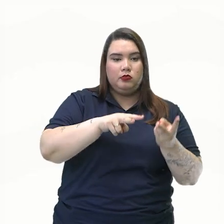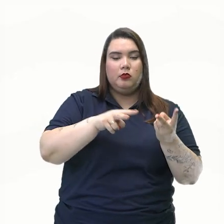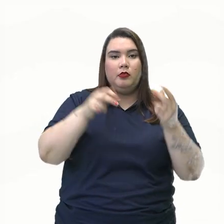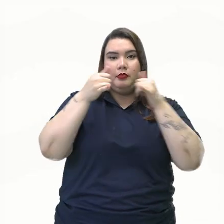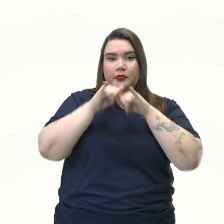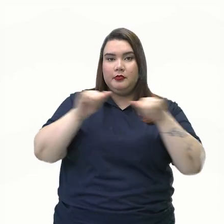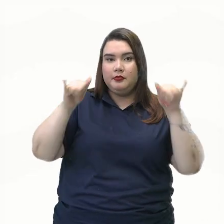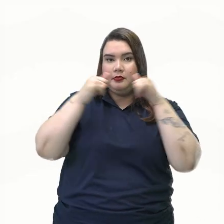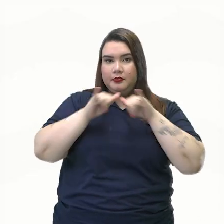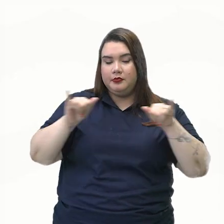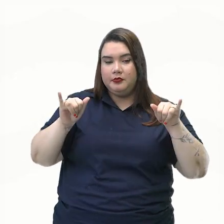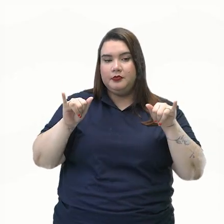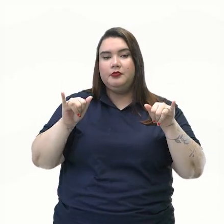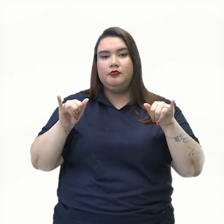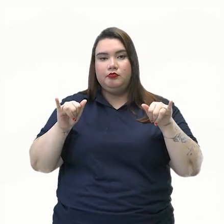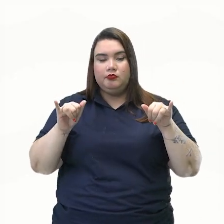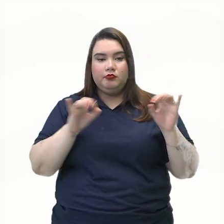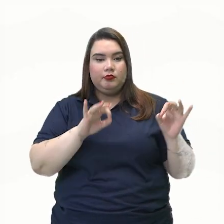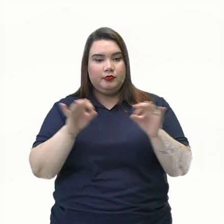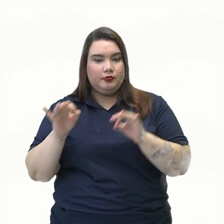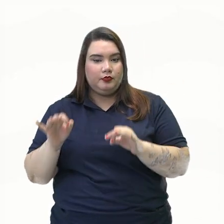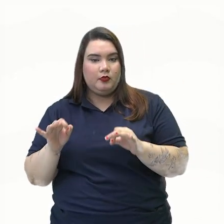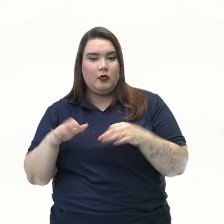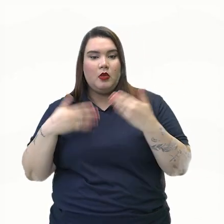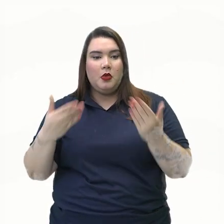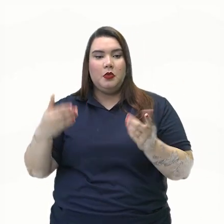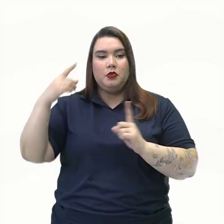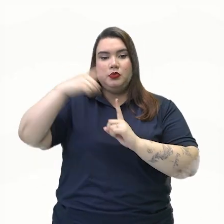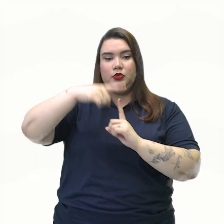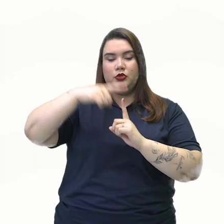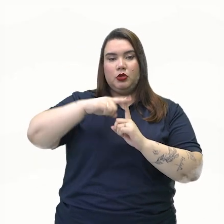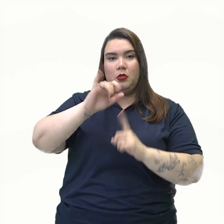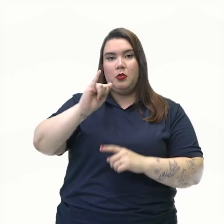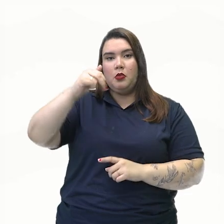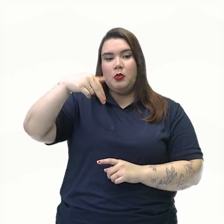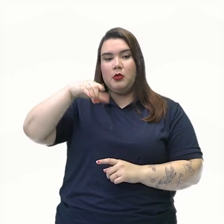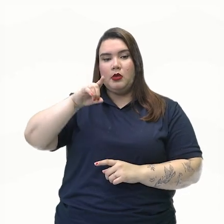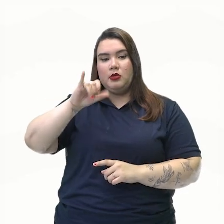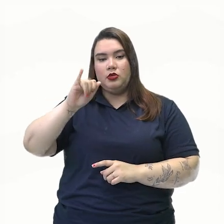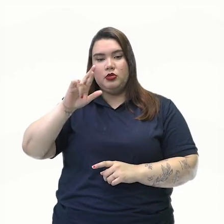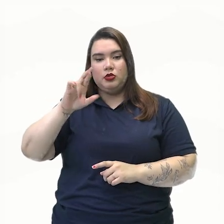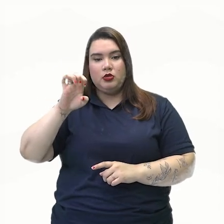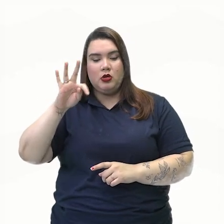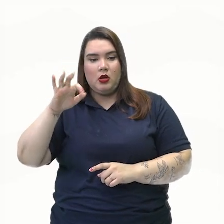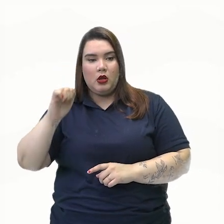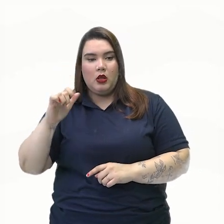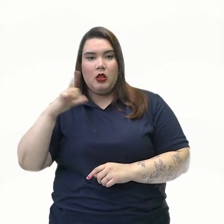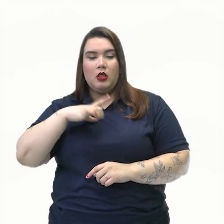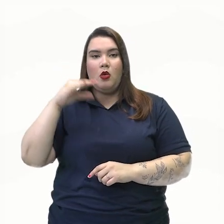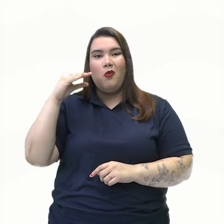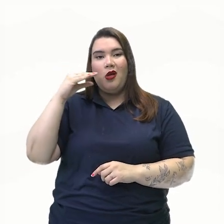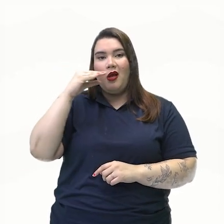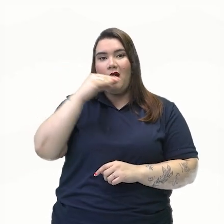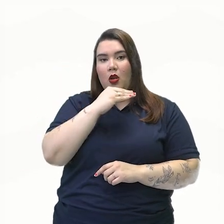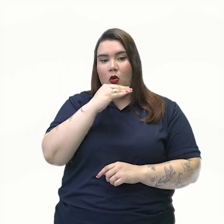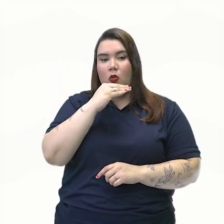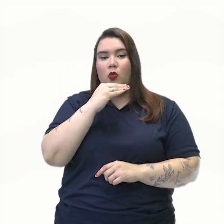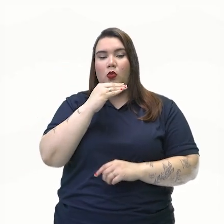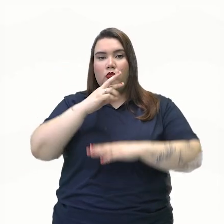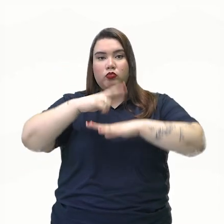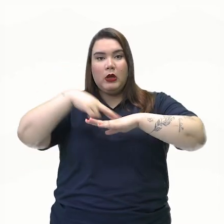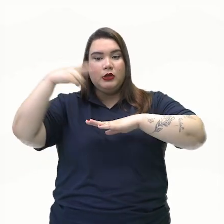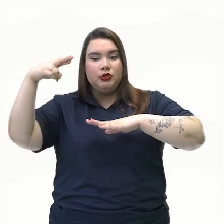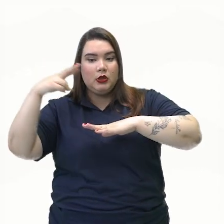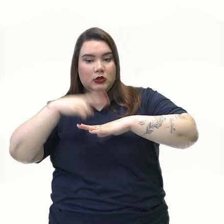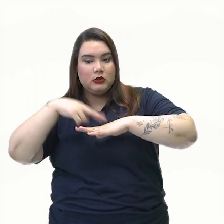solar em eletricidade. E a forma indireta que envolve o calor emitido, olha lá,